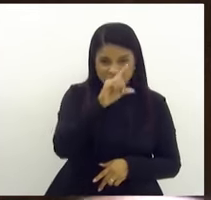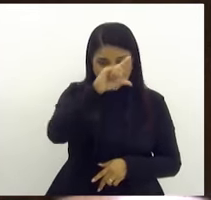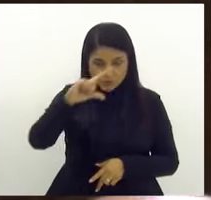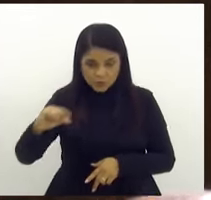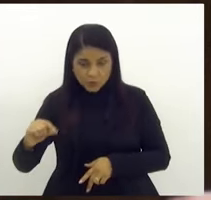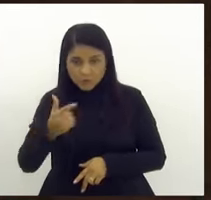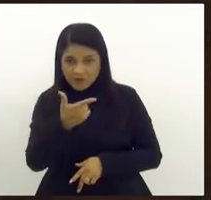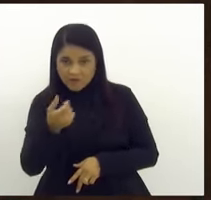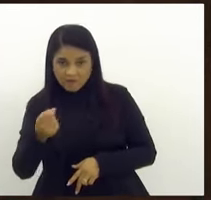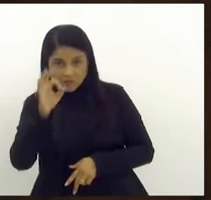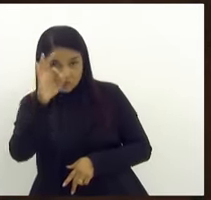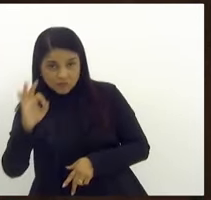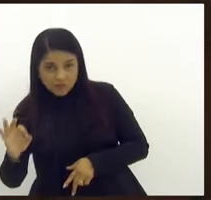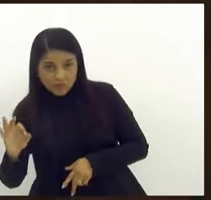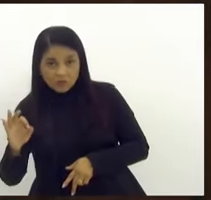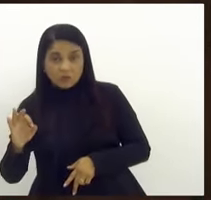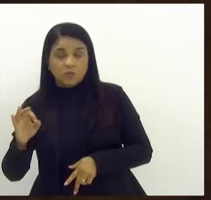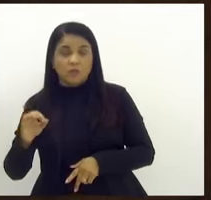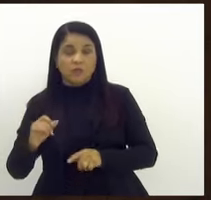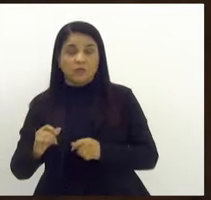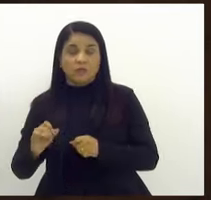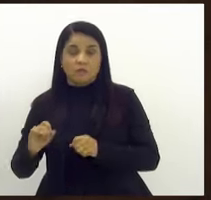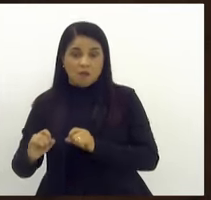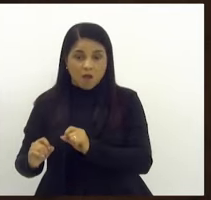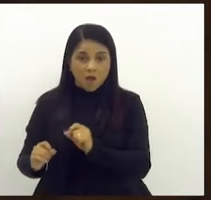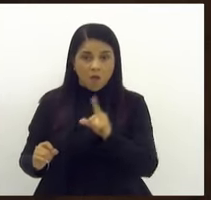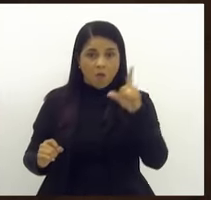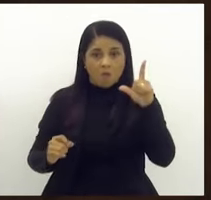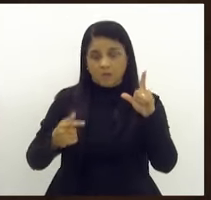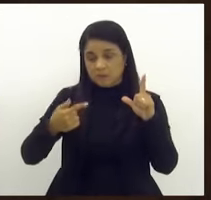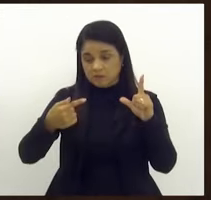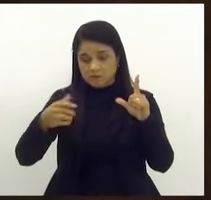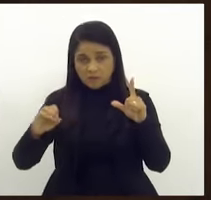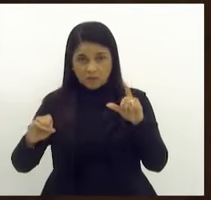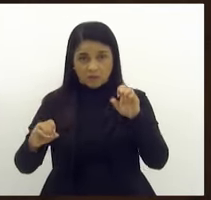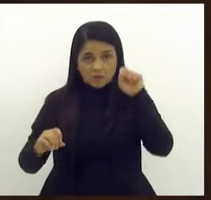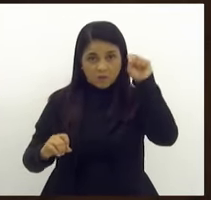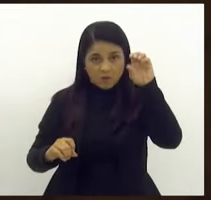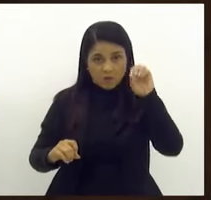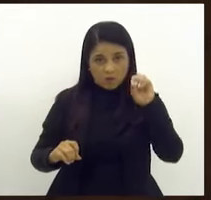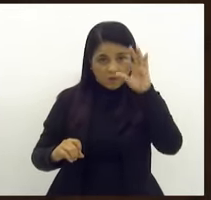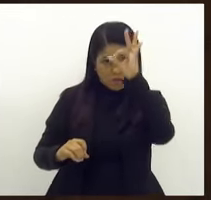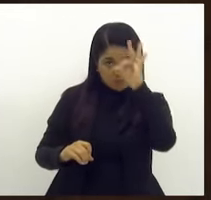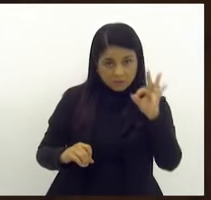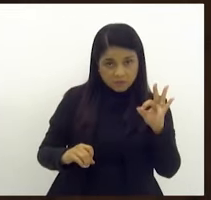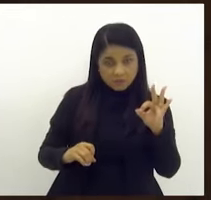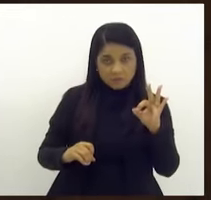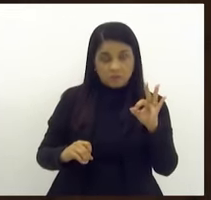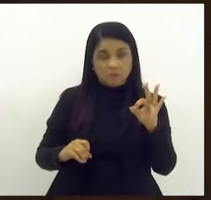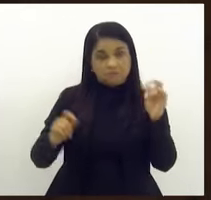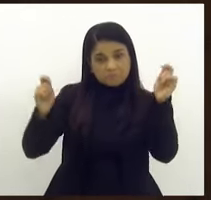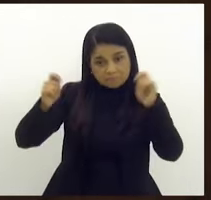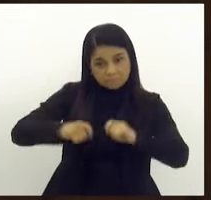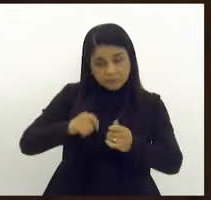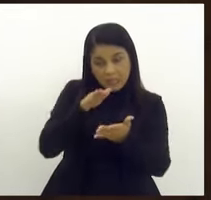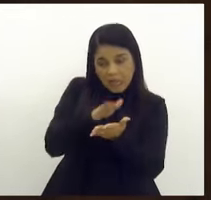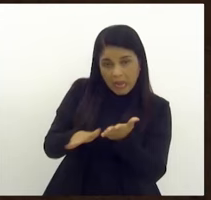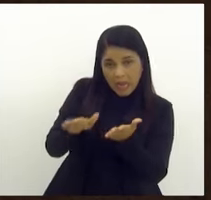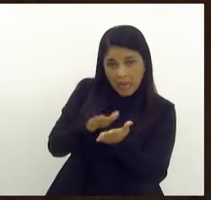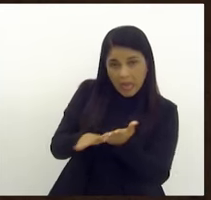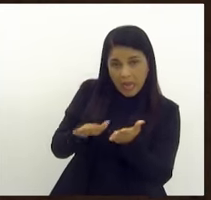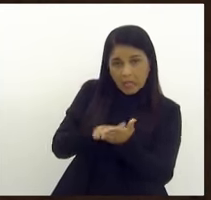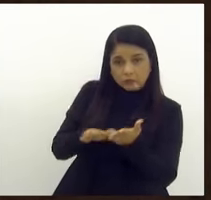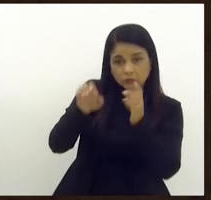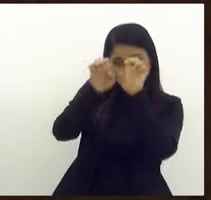arrecadação e aumentar de 70 para 80% a possibilidade de gastos né com